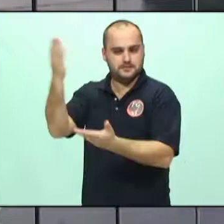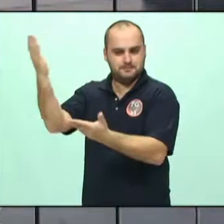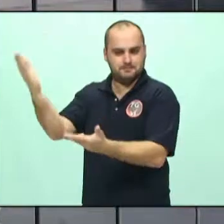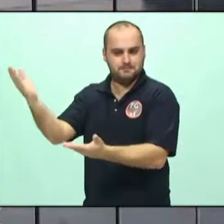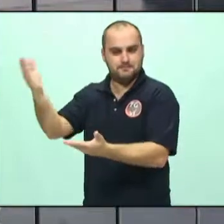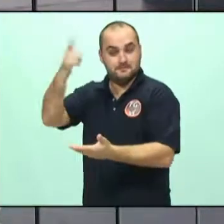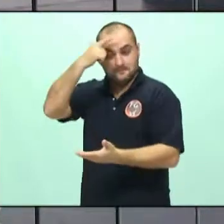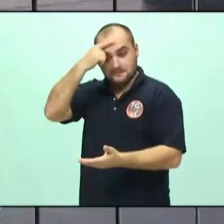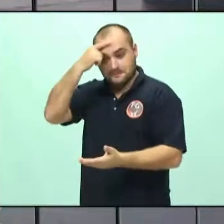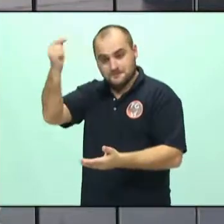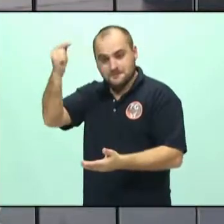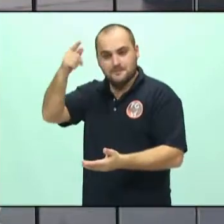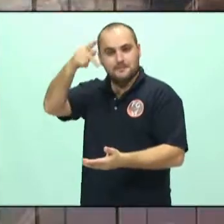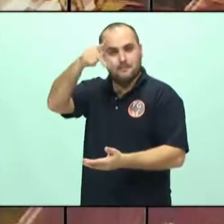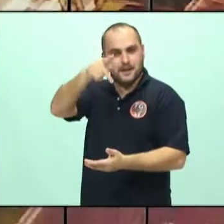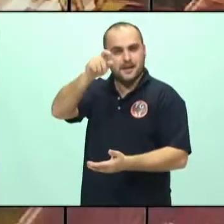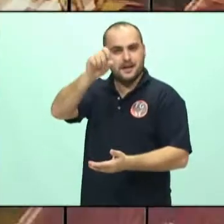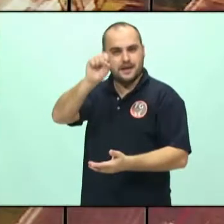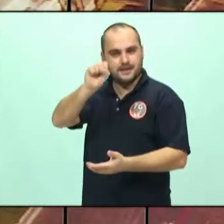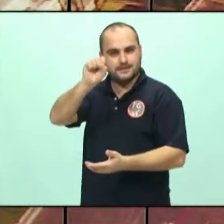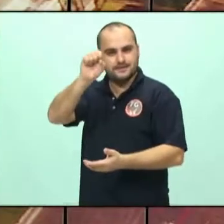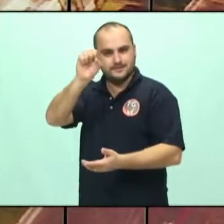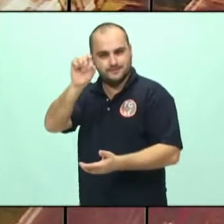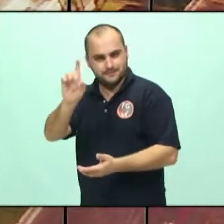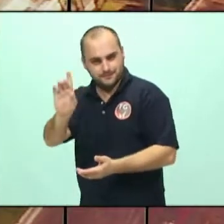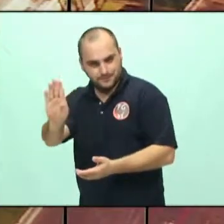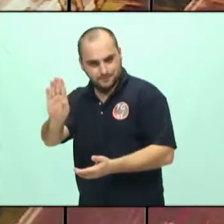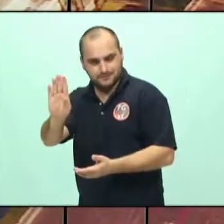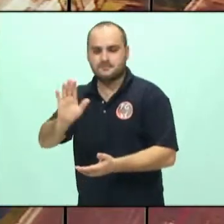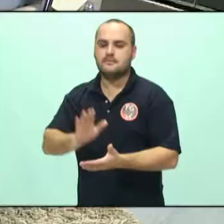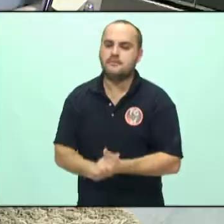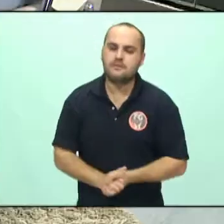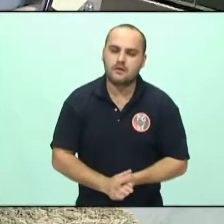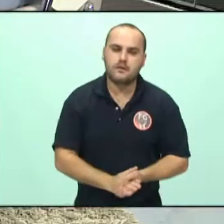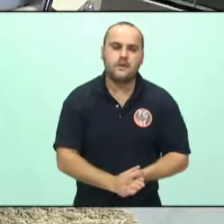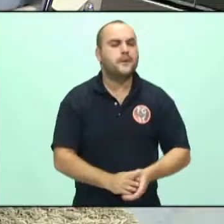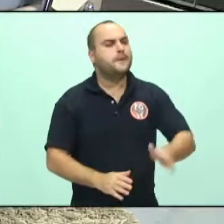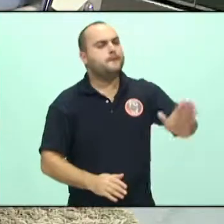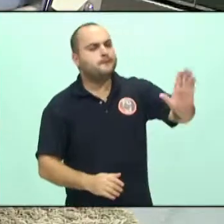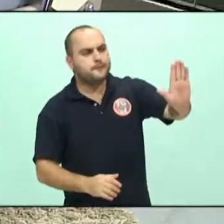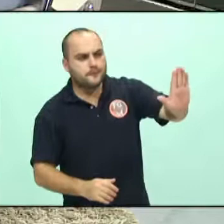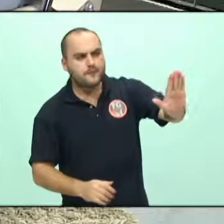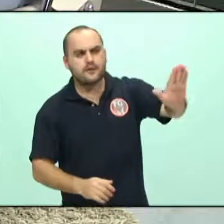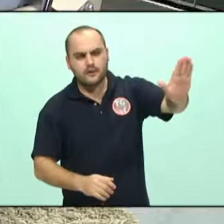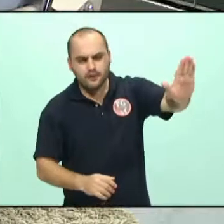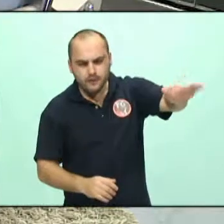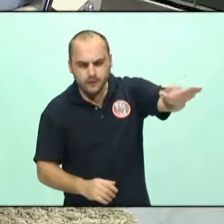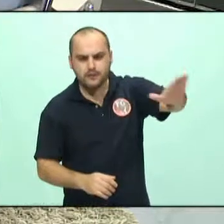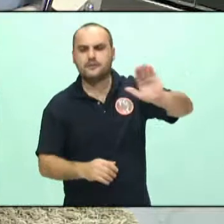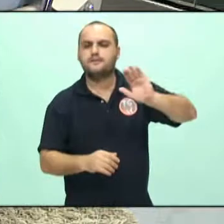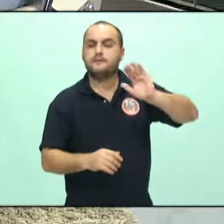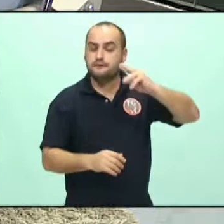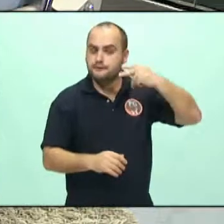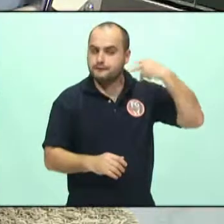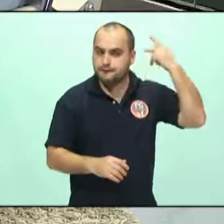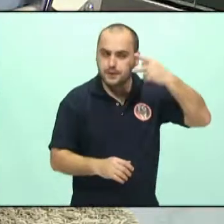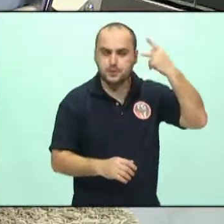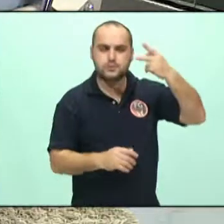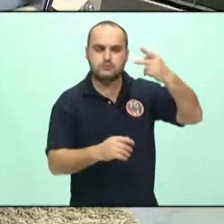do PSB. Vereador, o senhor, antes dessa matéria, o senhor